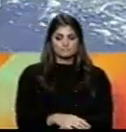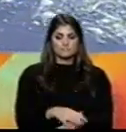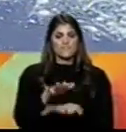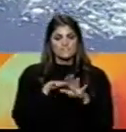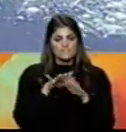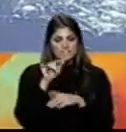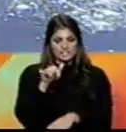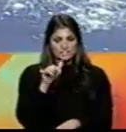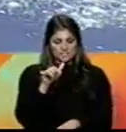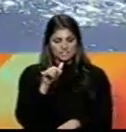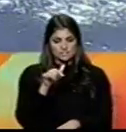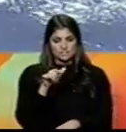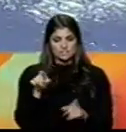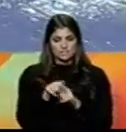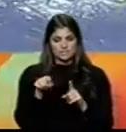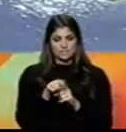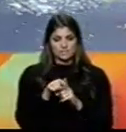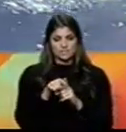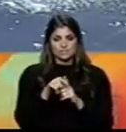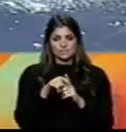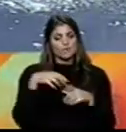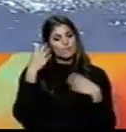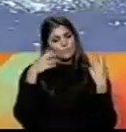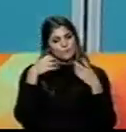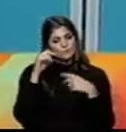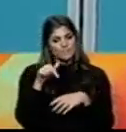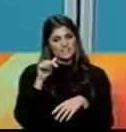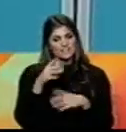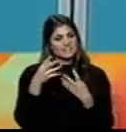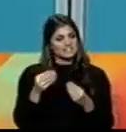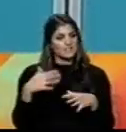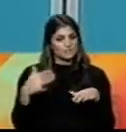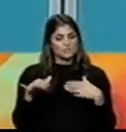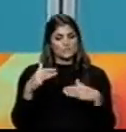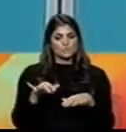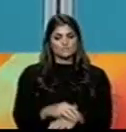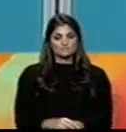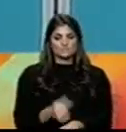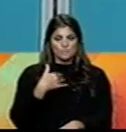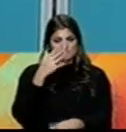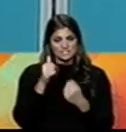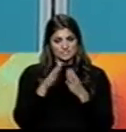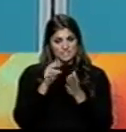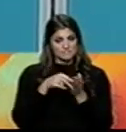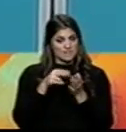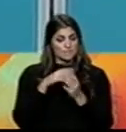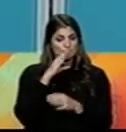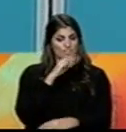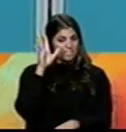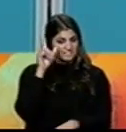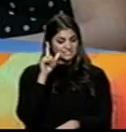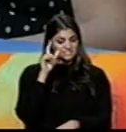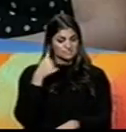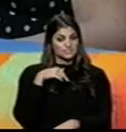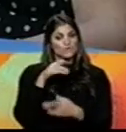esta massa até que ela se está torne... Está aqui um burburinho nesta sala, nem imagino. Acho que está tudo à espera dos pãezinhos. Mas olha, eu